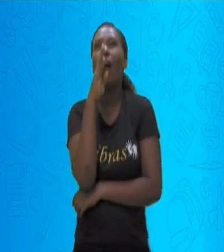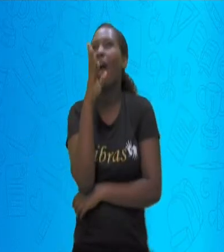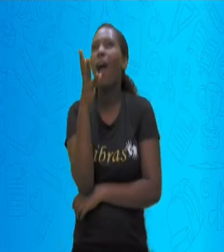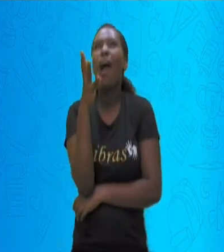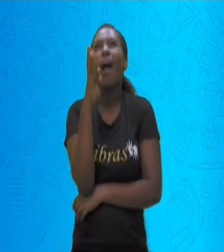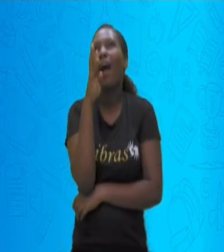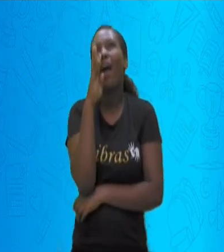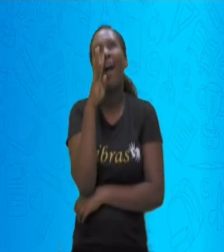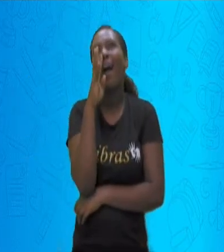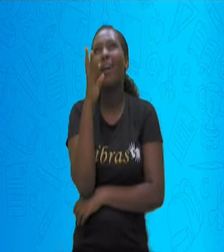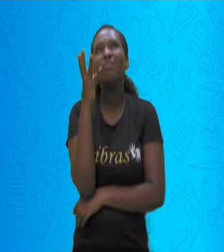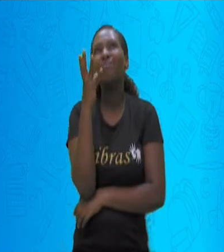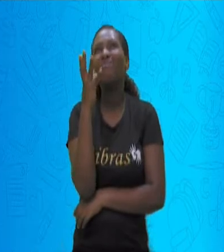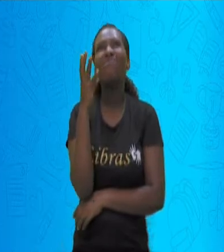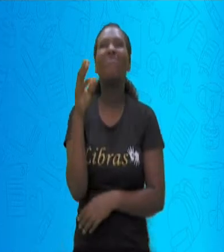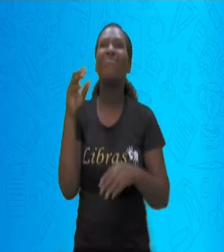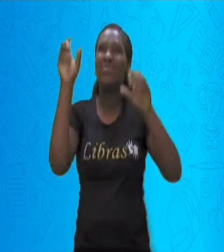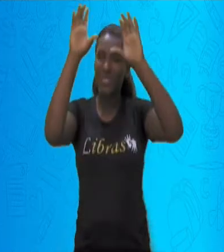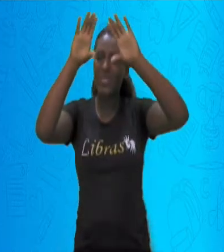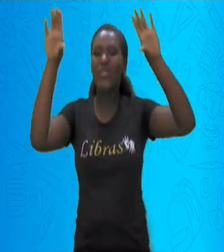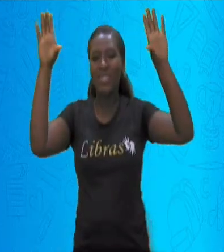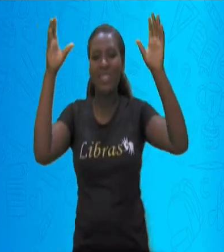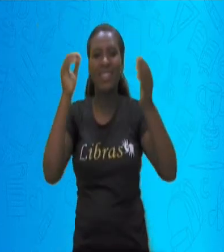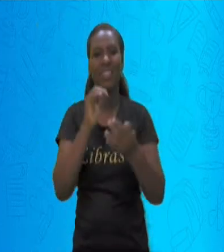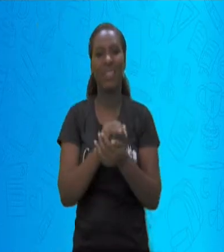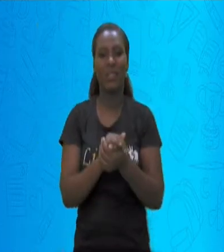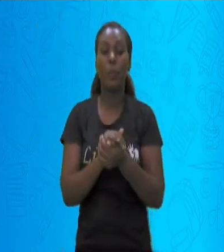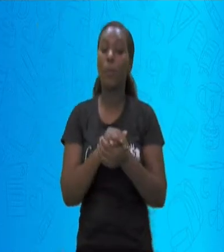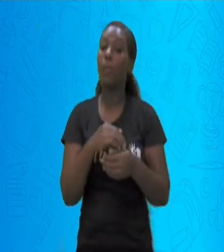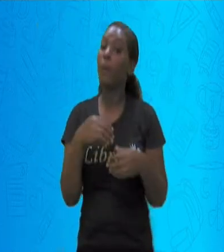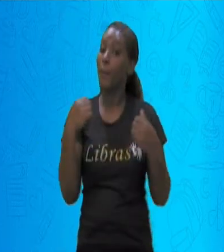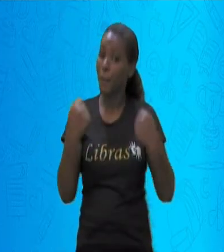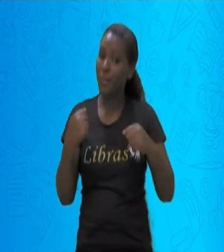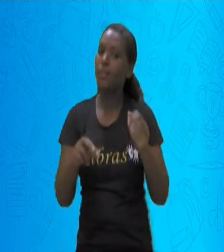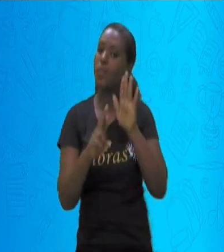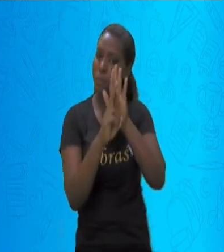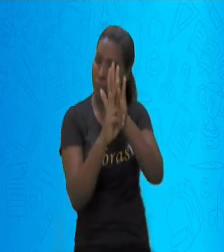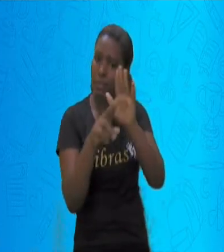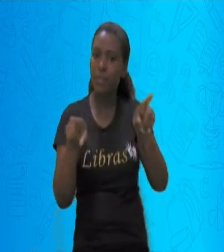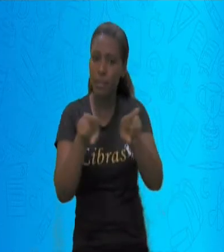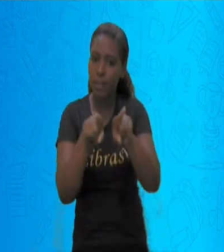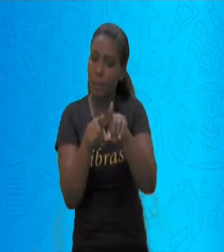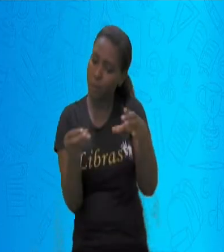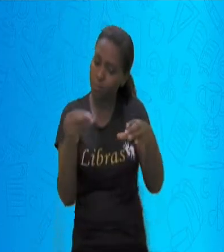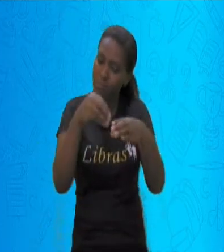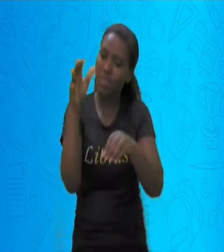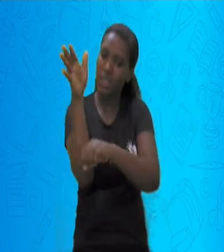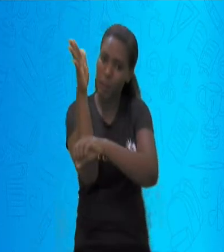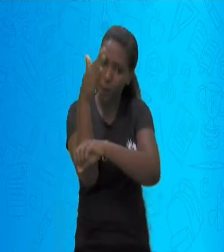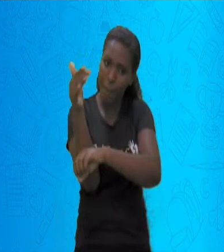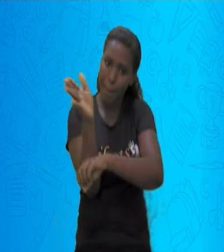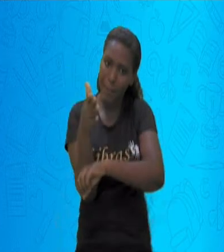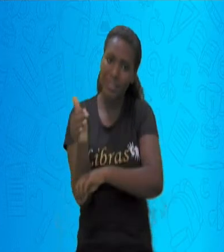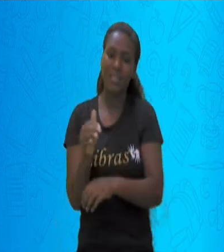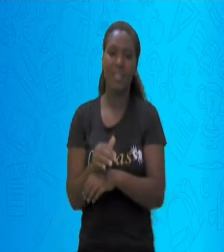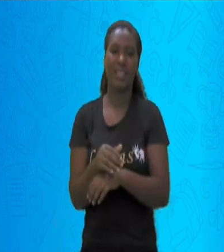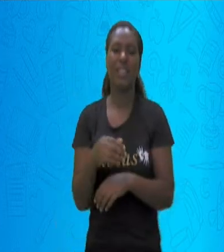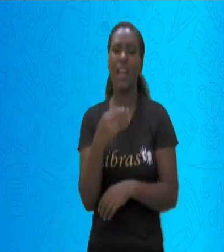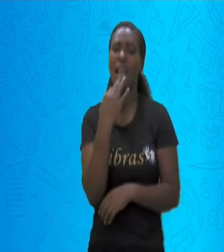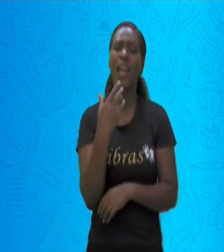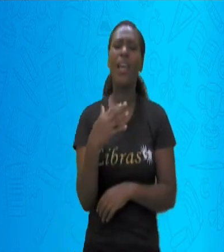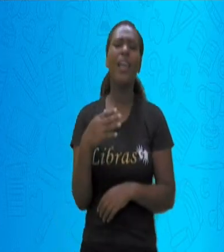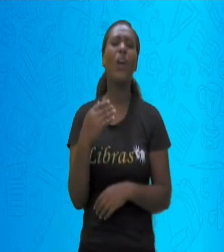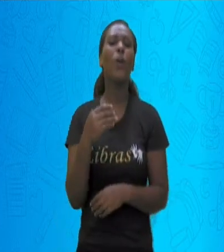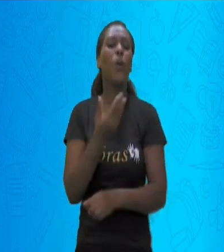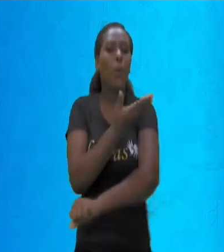necessidade de representar esse céu também aqui na nossa bandeira. E a cor branca ela tem